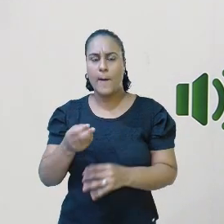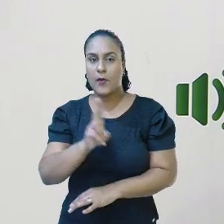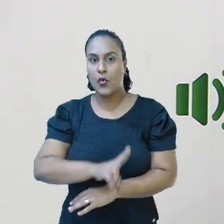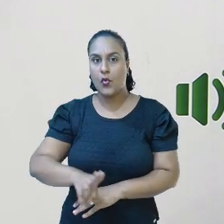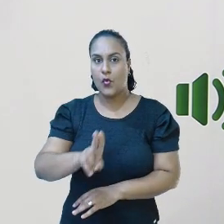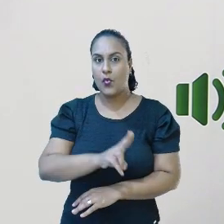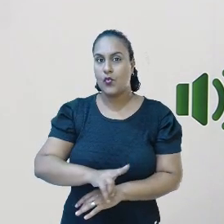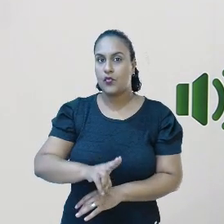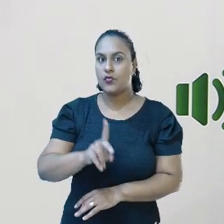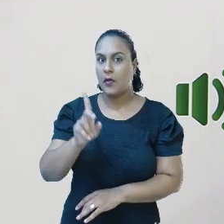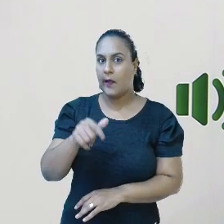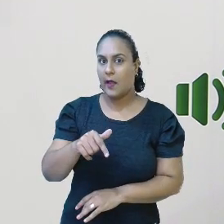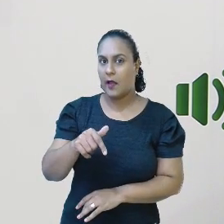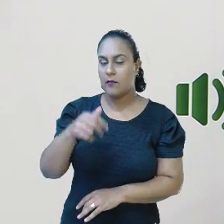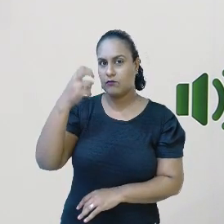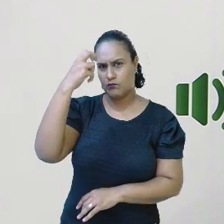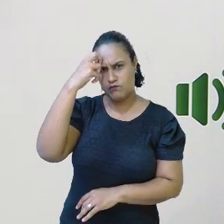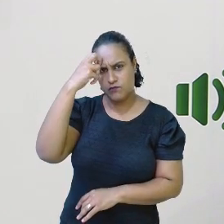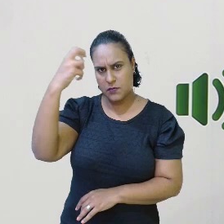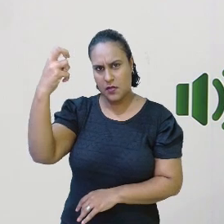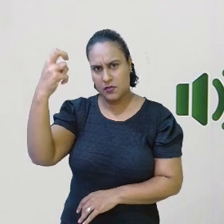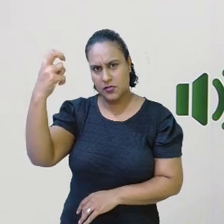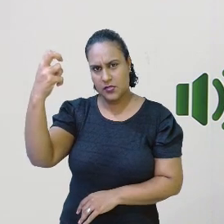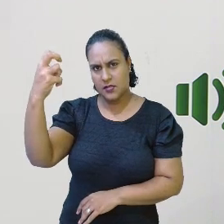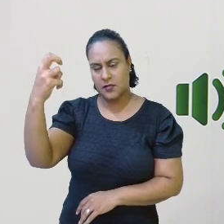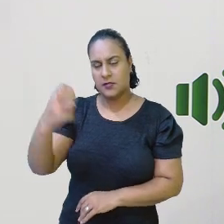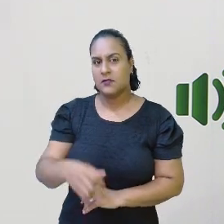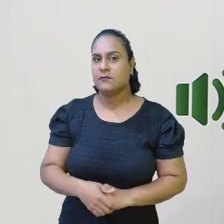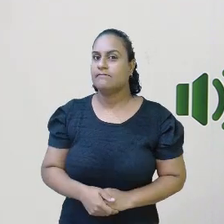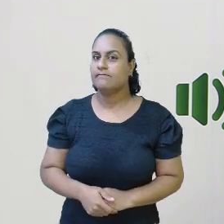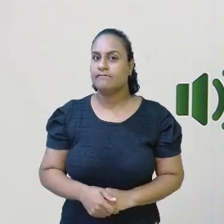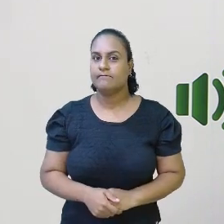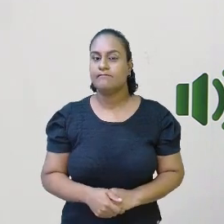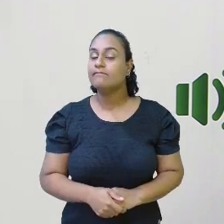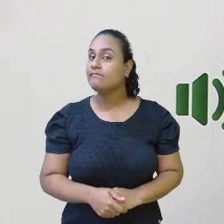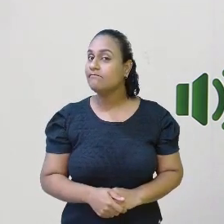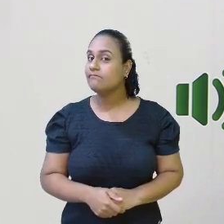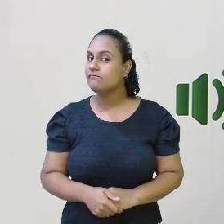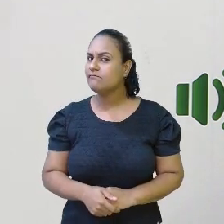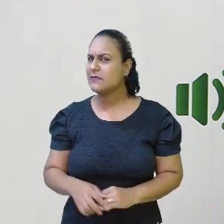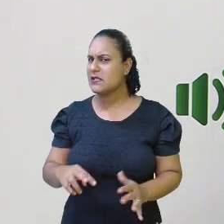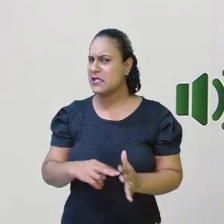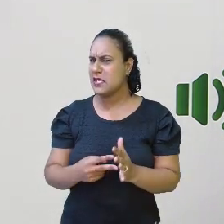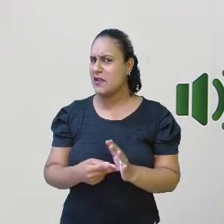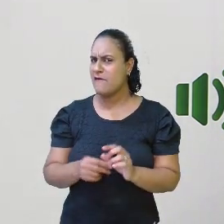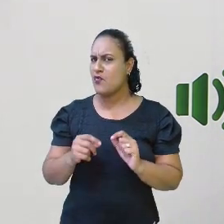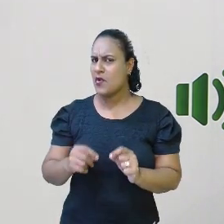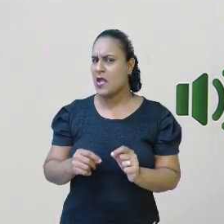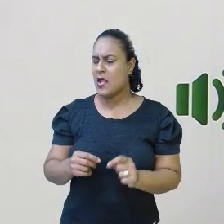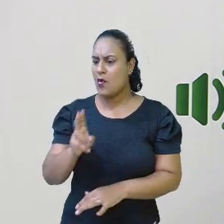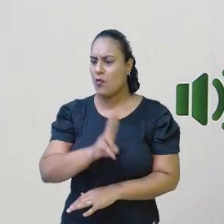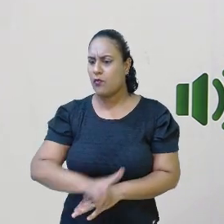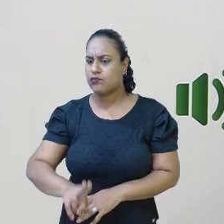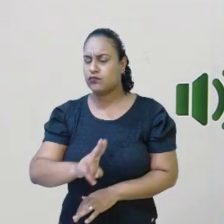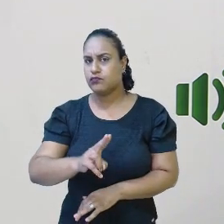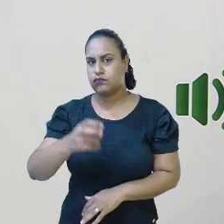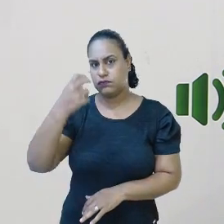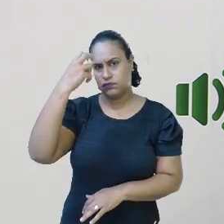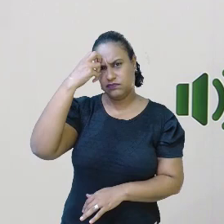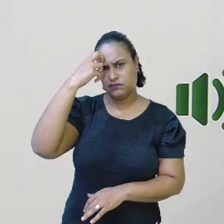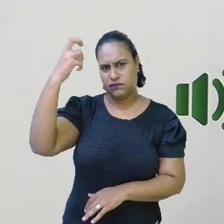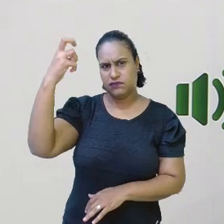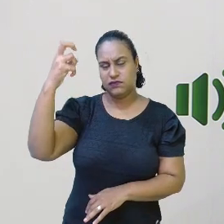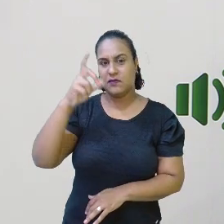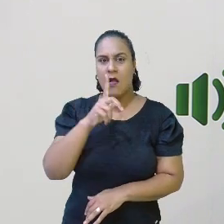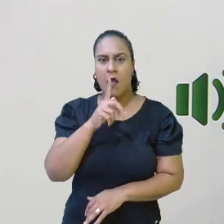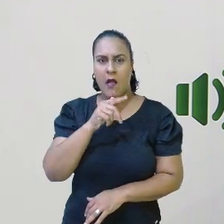ele está sendo um consumo inteligente? O que seria esse consumo inteligente da